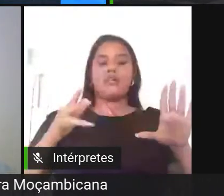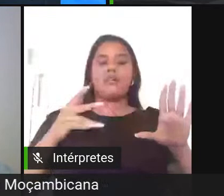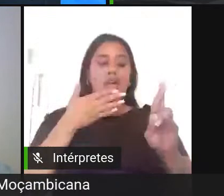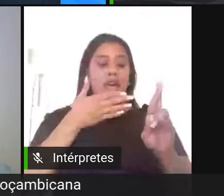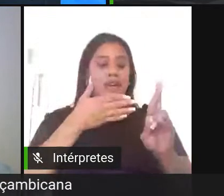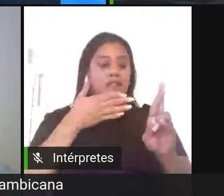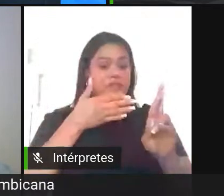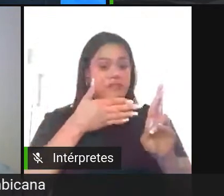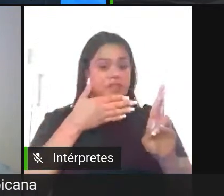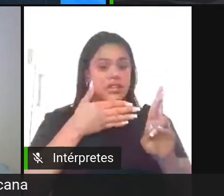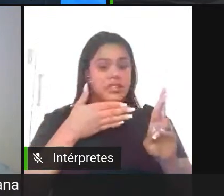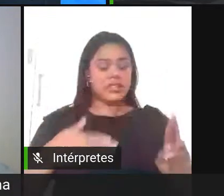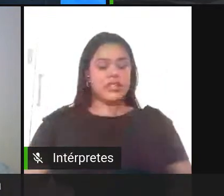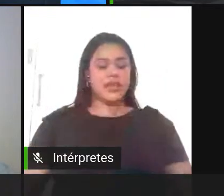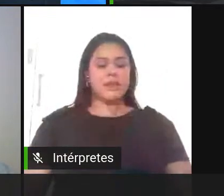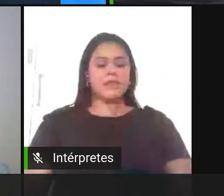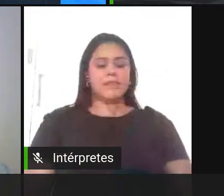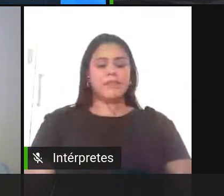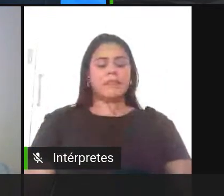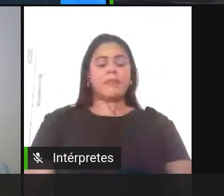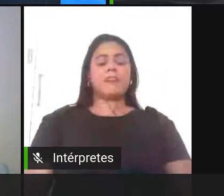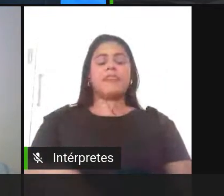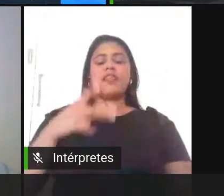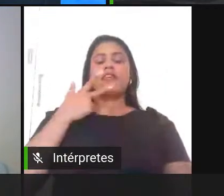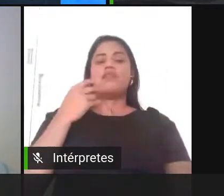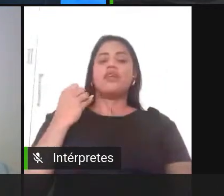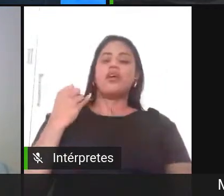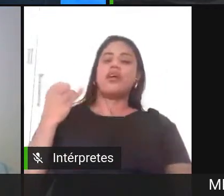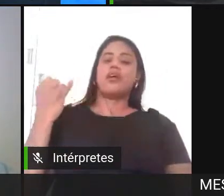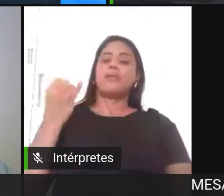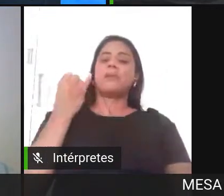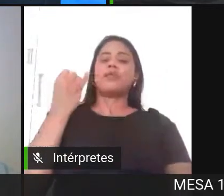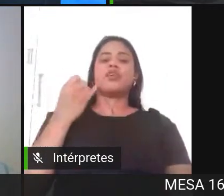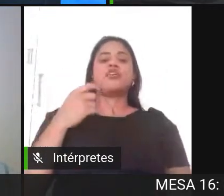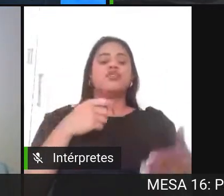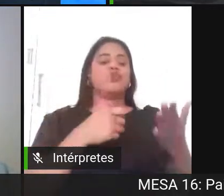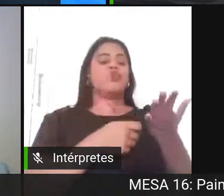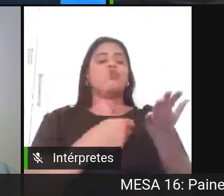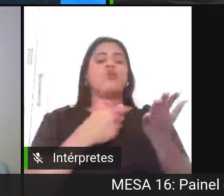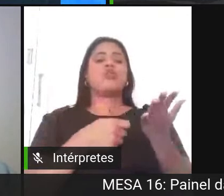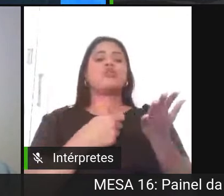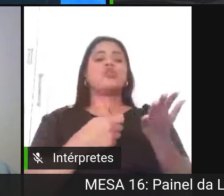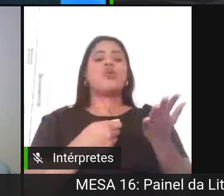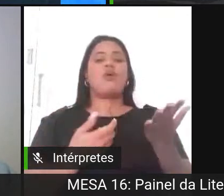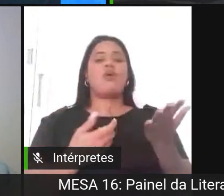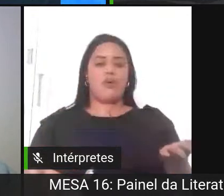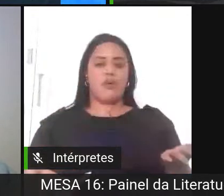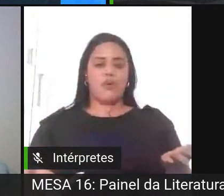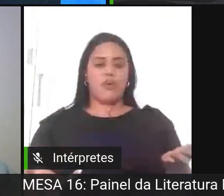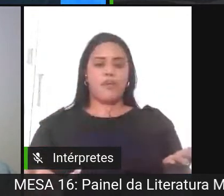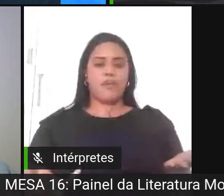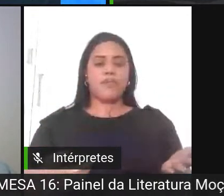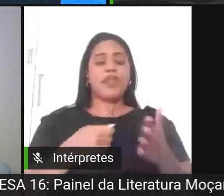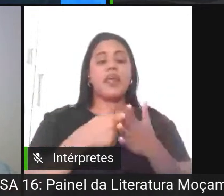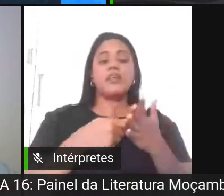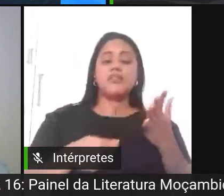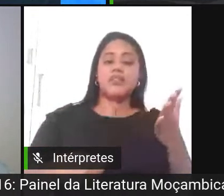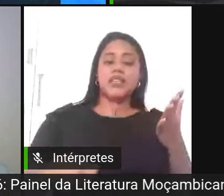de portagem, Orlando Mendes, a nossa escrita. Orlando Mendes também fez muito isto no seu livro